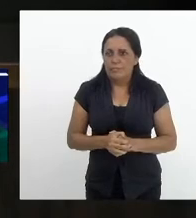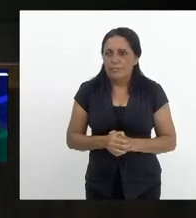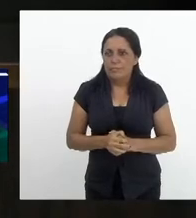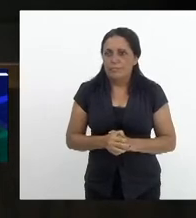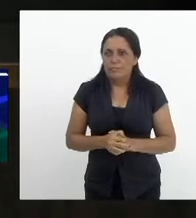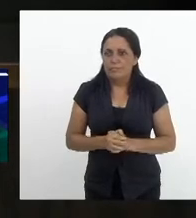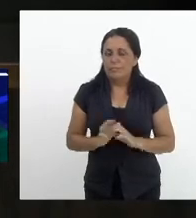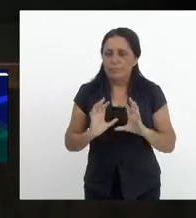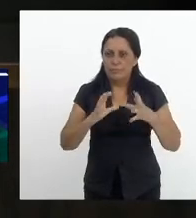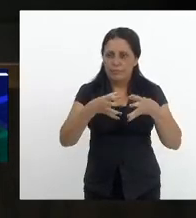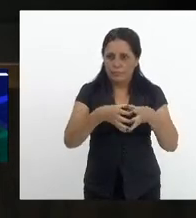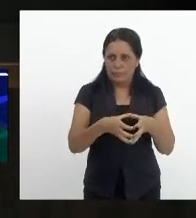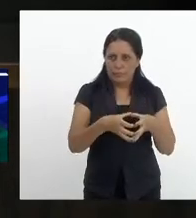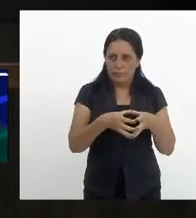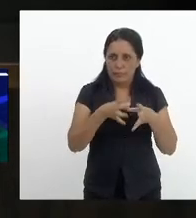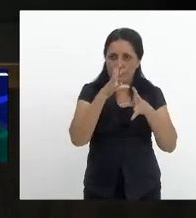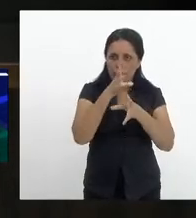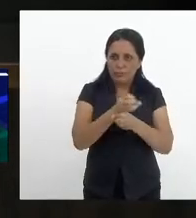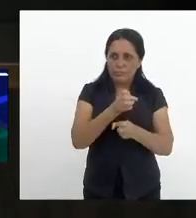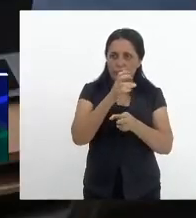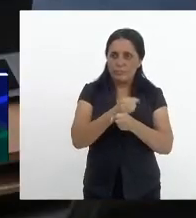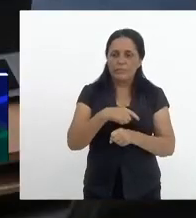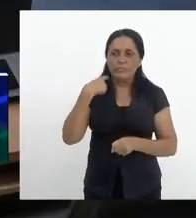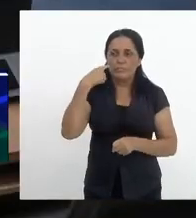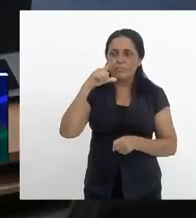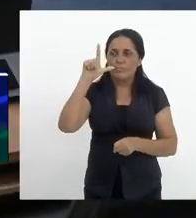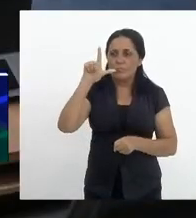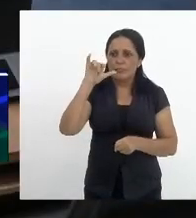Pela Comissão de Tributação, deputado Luiz Paulo.